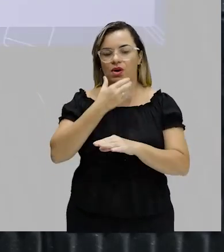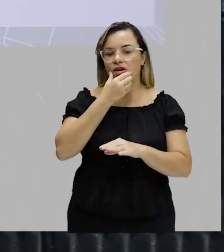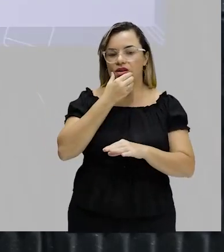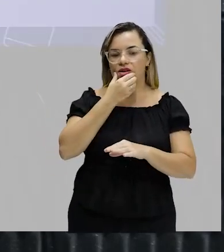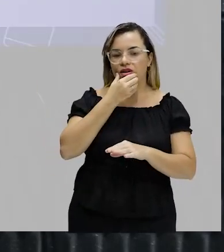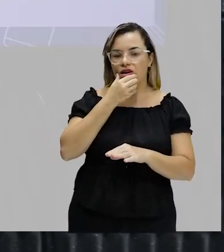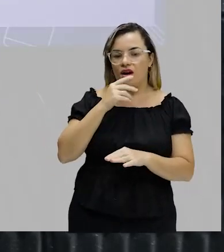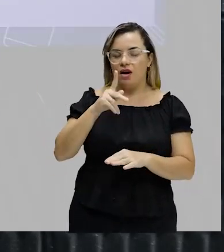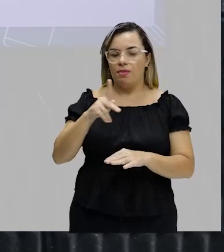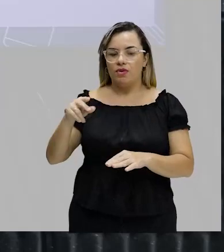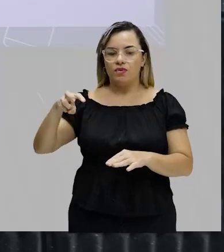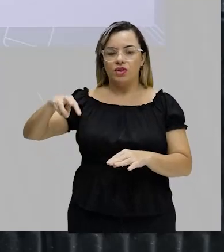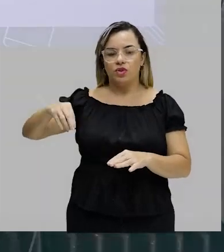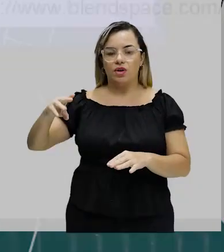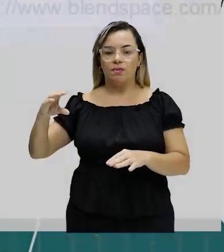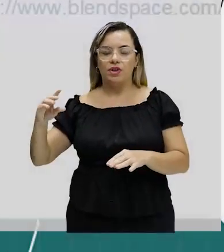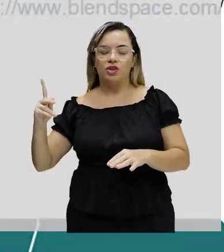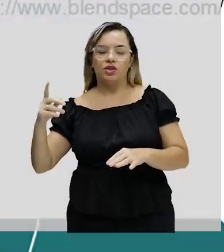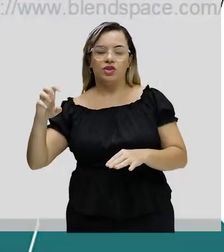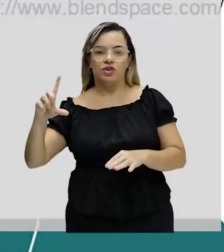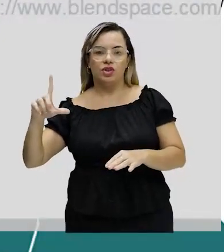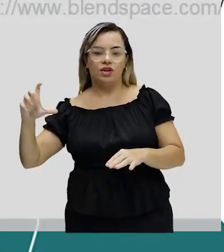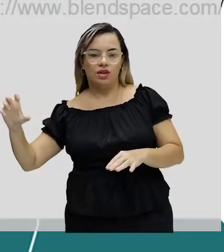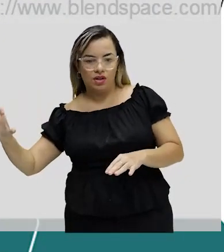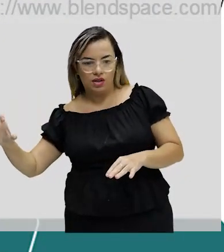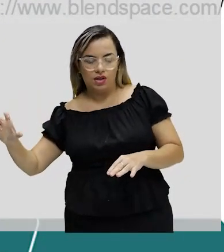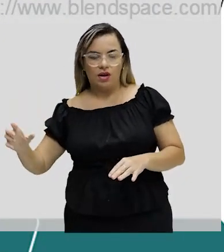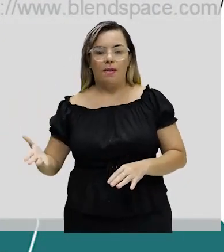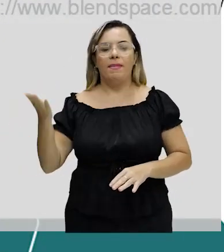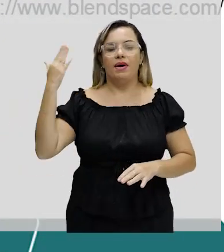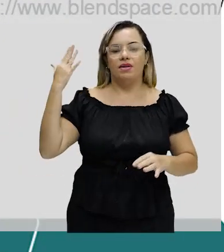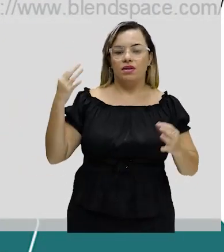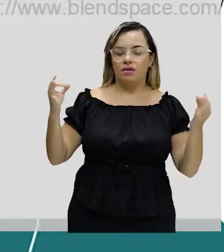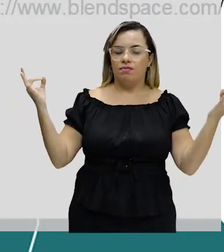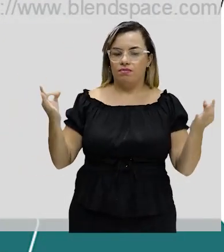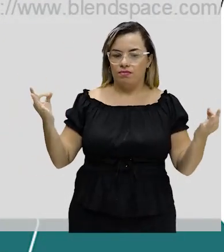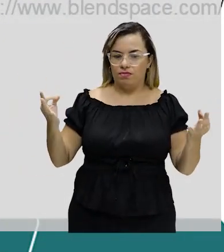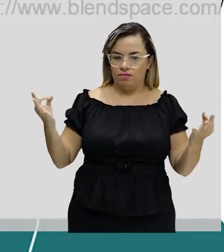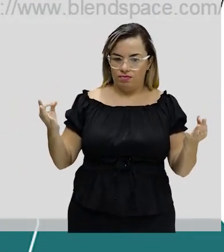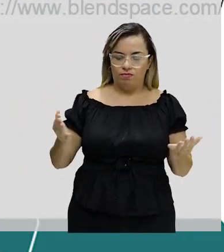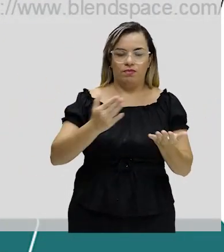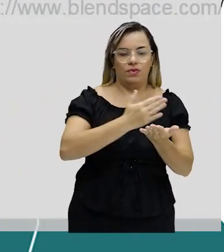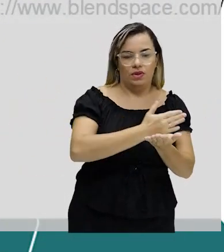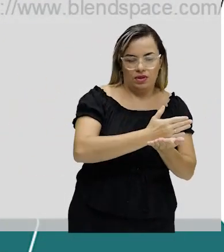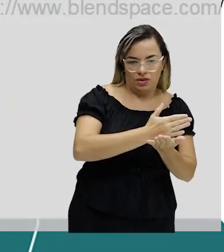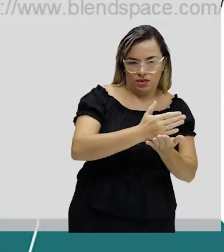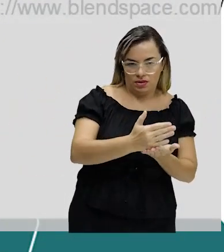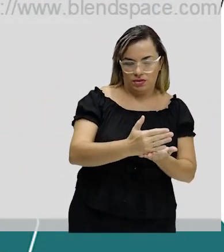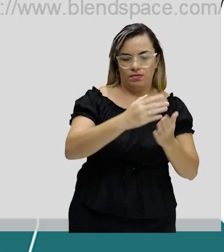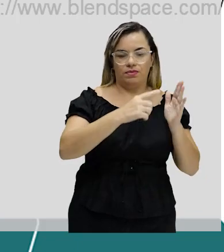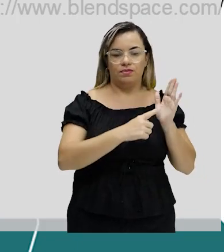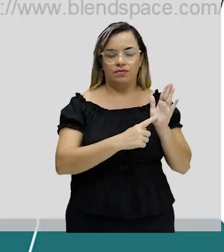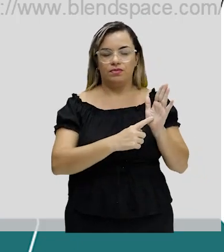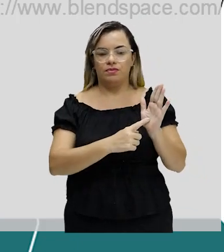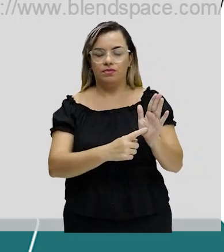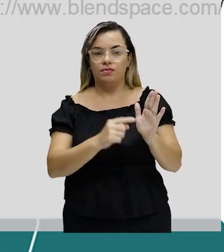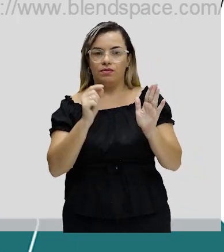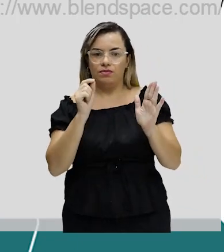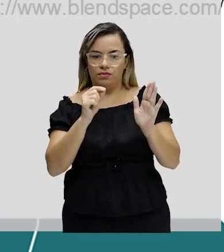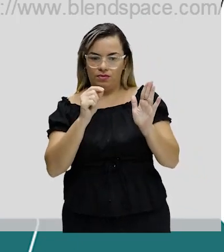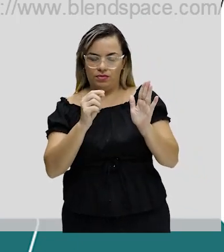Michelle. Hoje nós vamos falar de Past Perfect and Introduction. Vamos fazer uma introdução, uma apresentação a